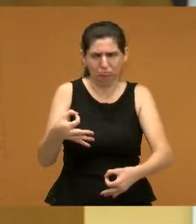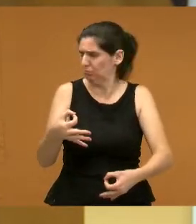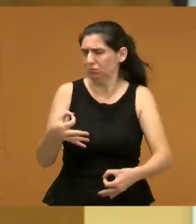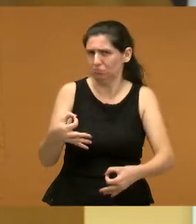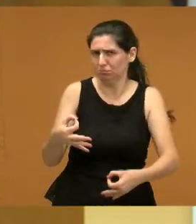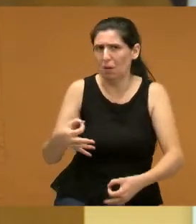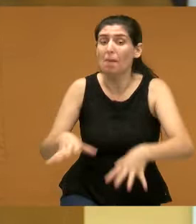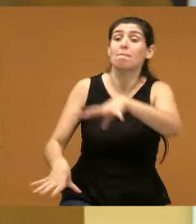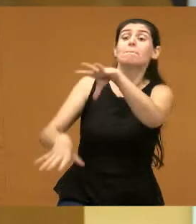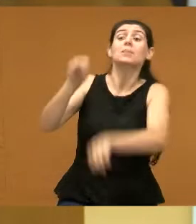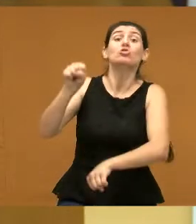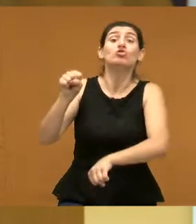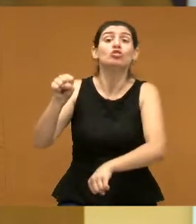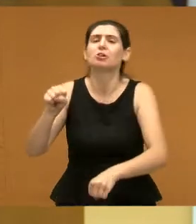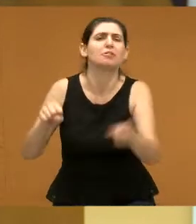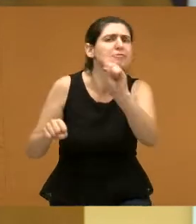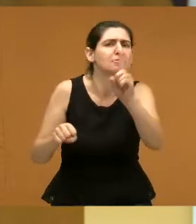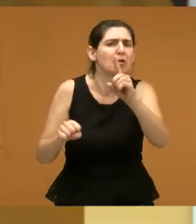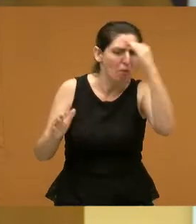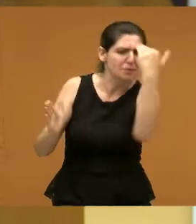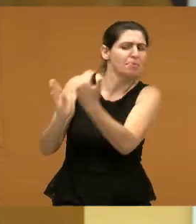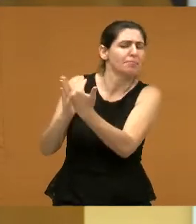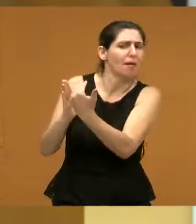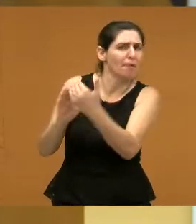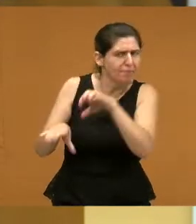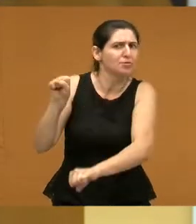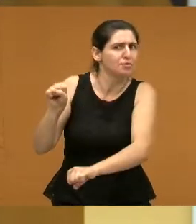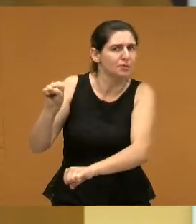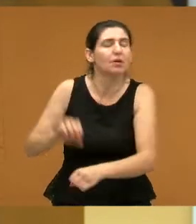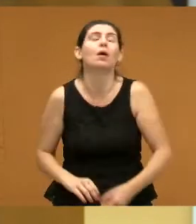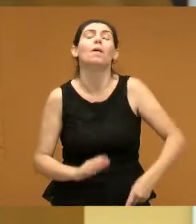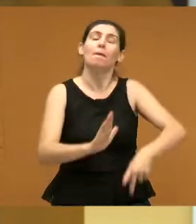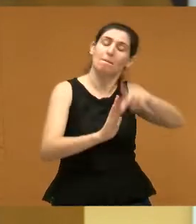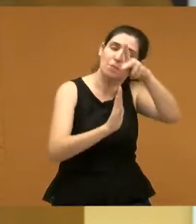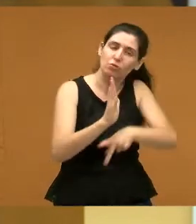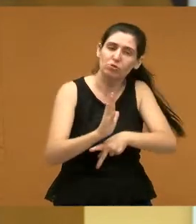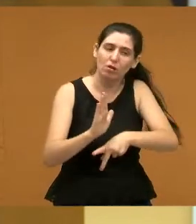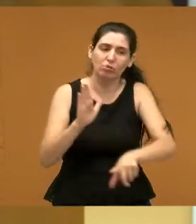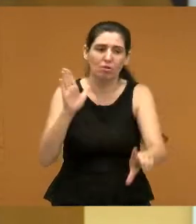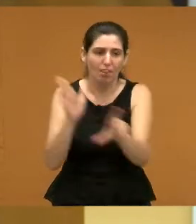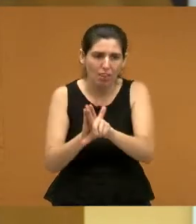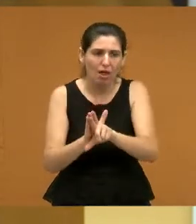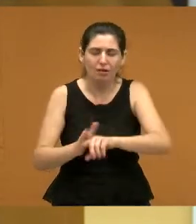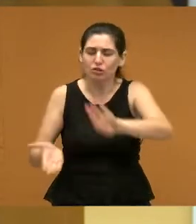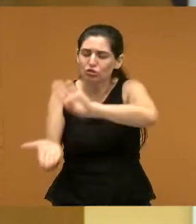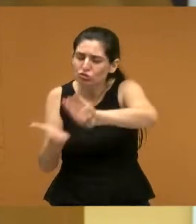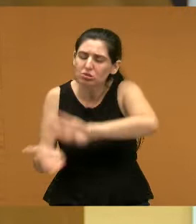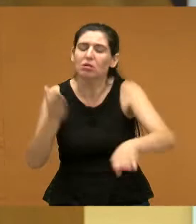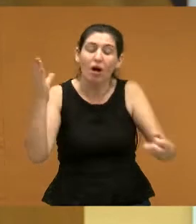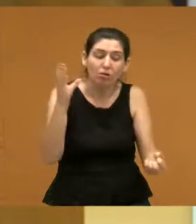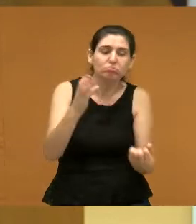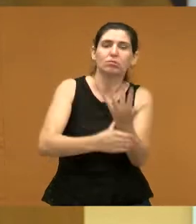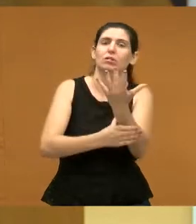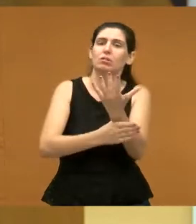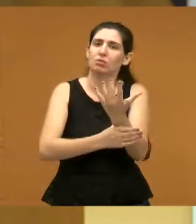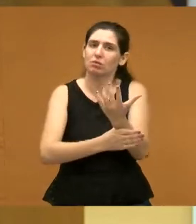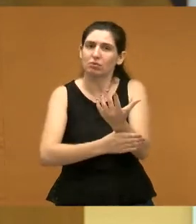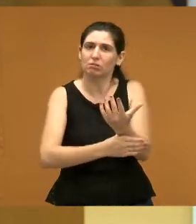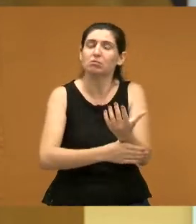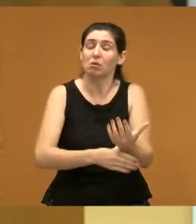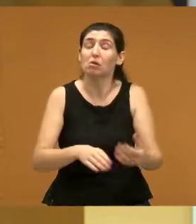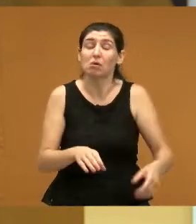serviços ofertados à população. O presente projeto de lei extingue, cria e altera cargos de provimento em